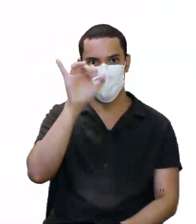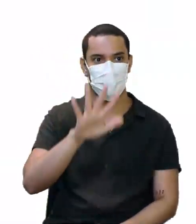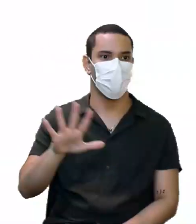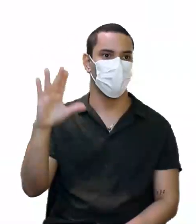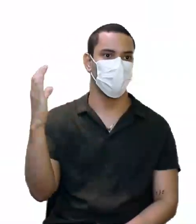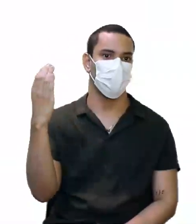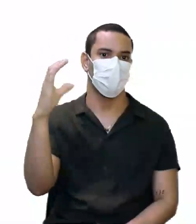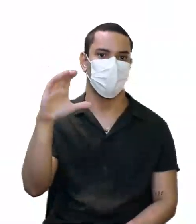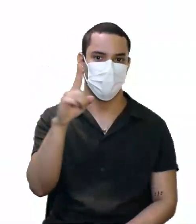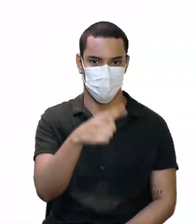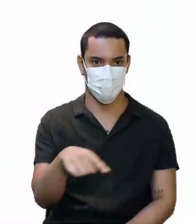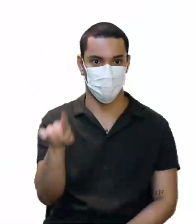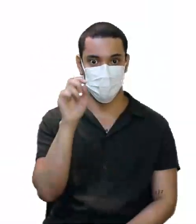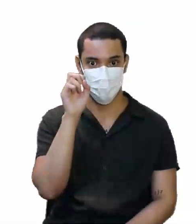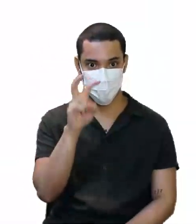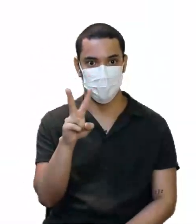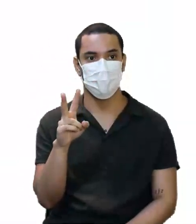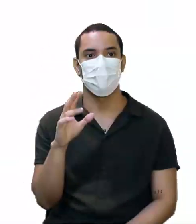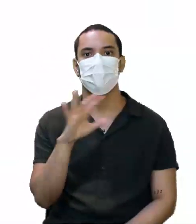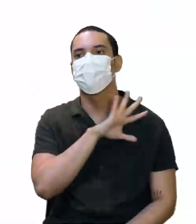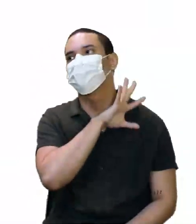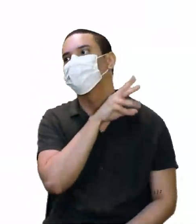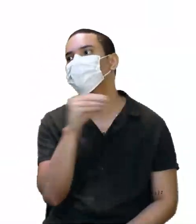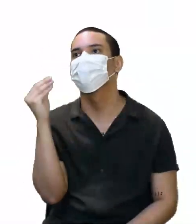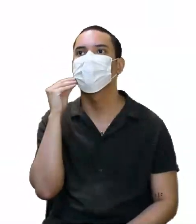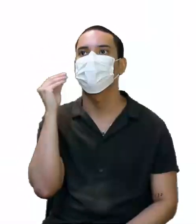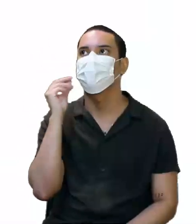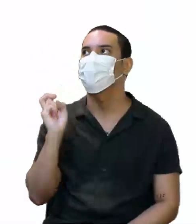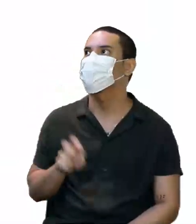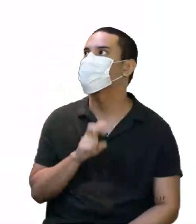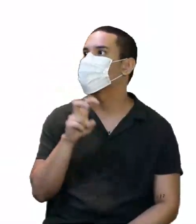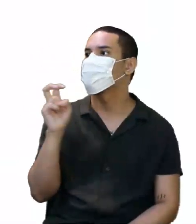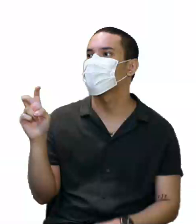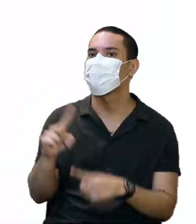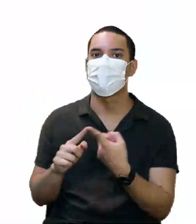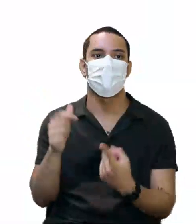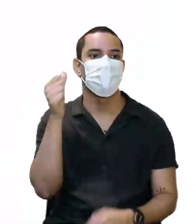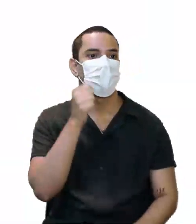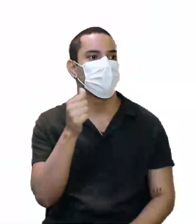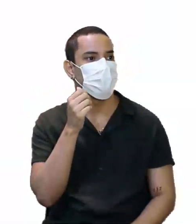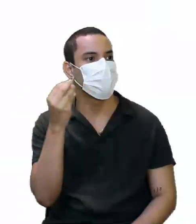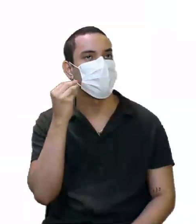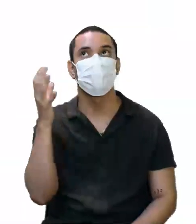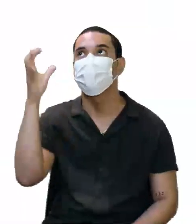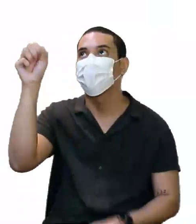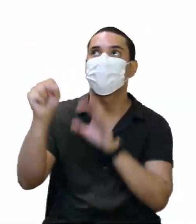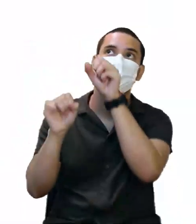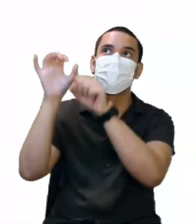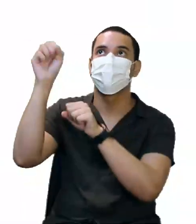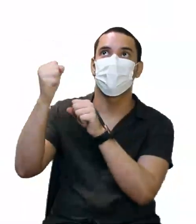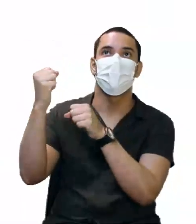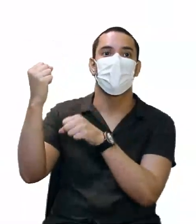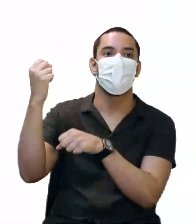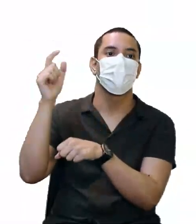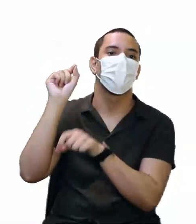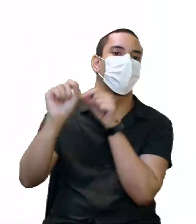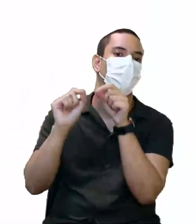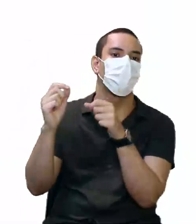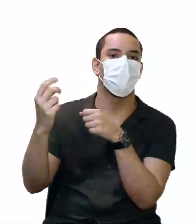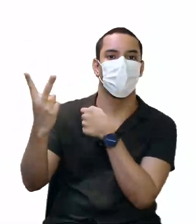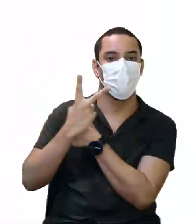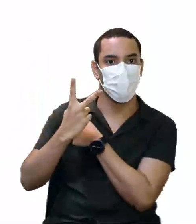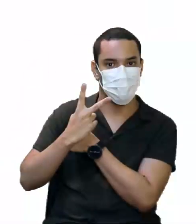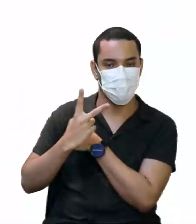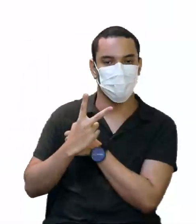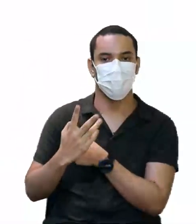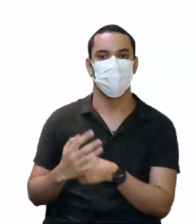que a gente colocou lá? Que o animal está tentando atacar e a fêmea está puxando, tentando puxar algum galho para lá. Vai se proteger, né?